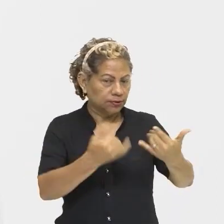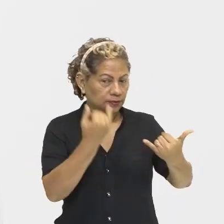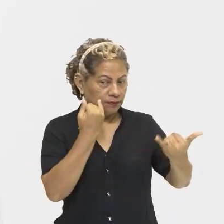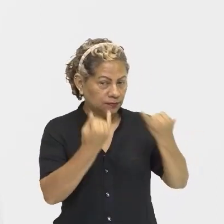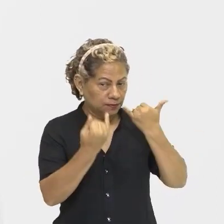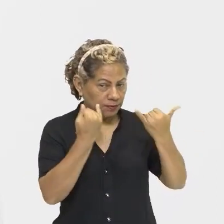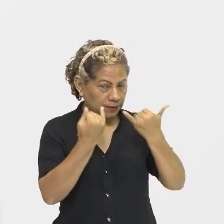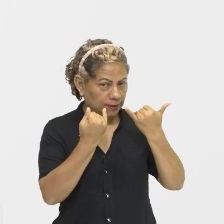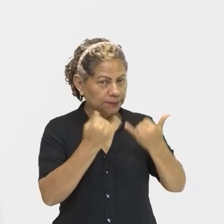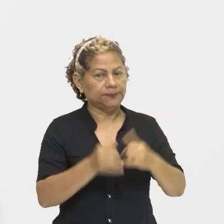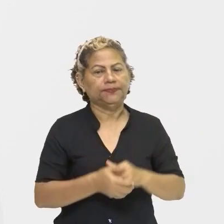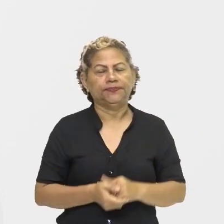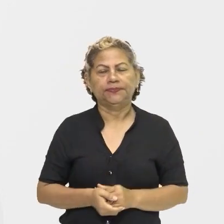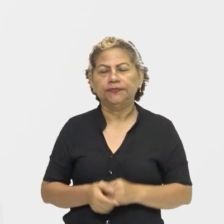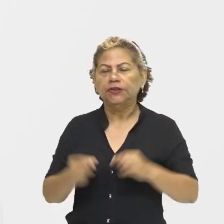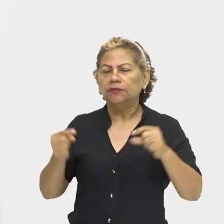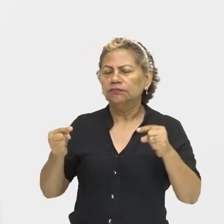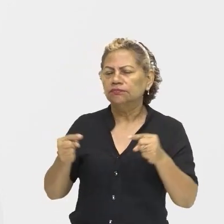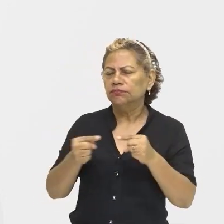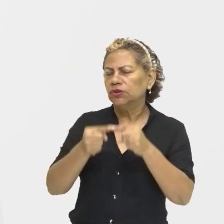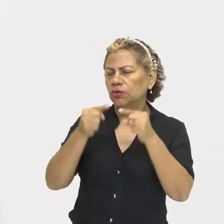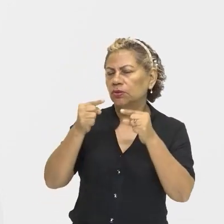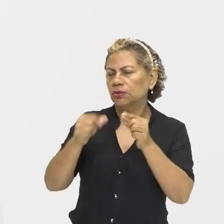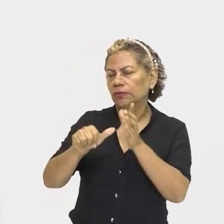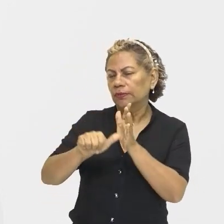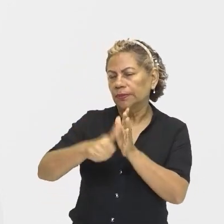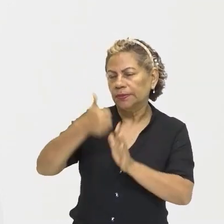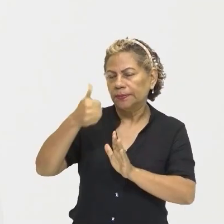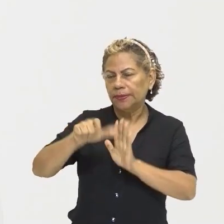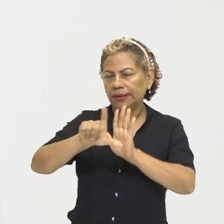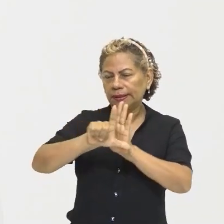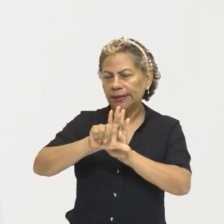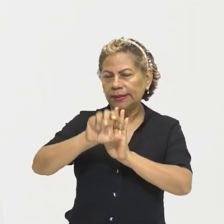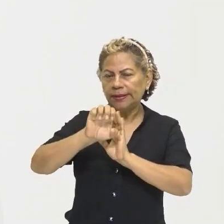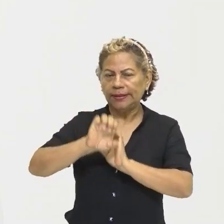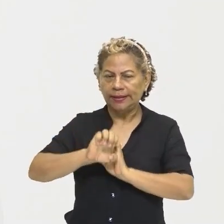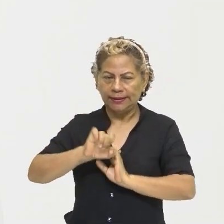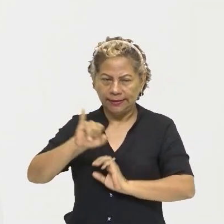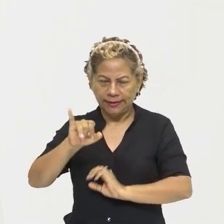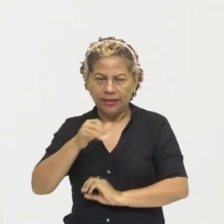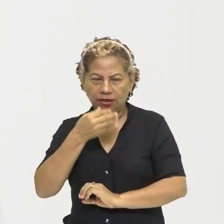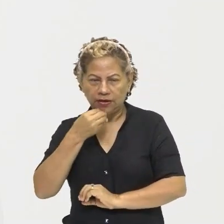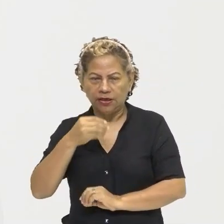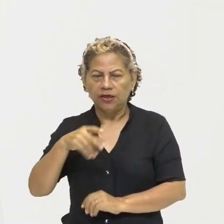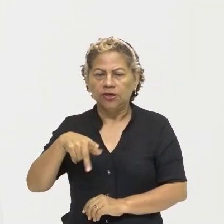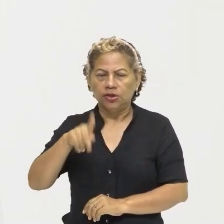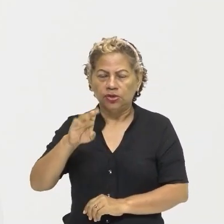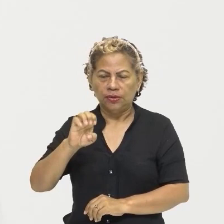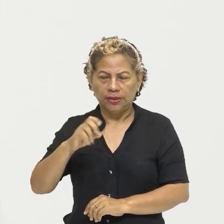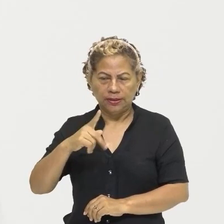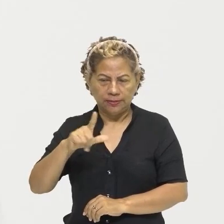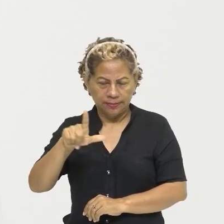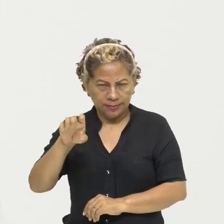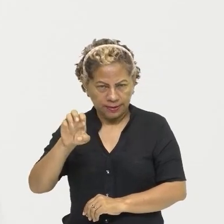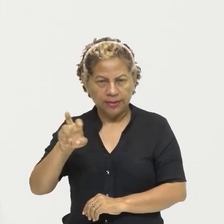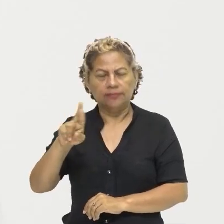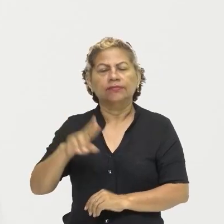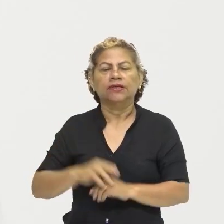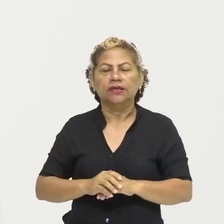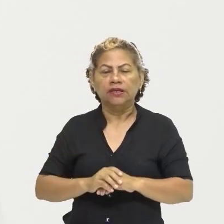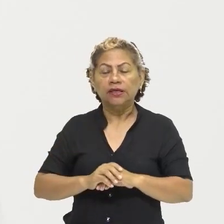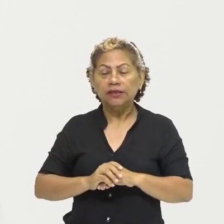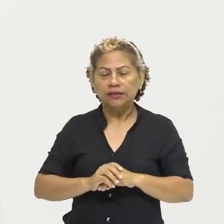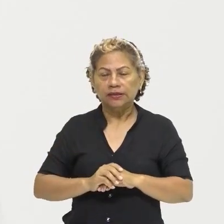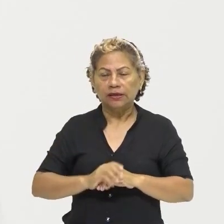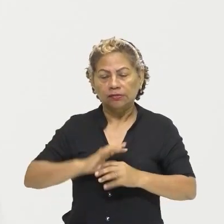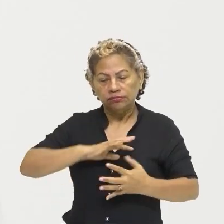gente. De acordo com a primeira lei de Kepler, as órbitas dos planetas que se